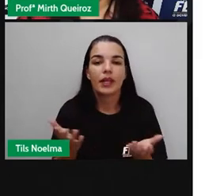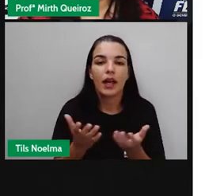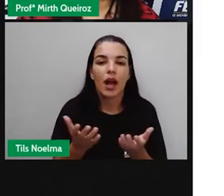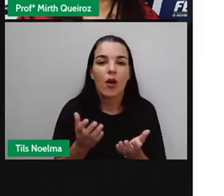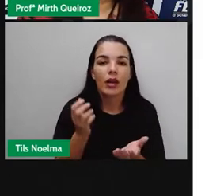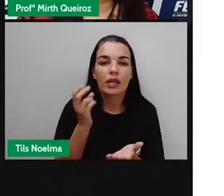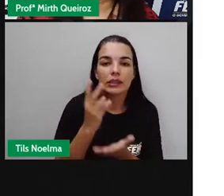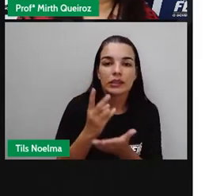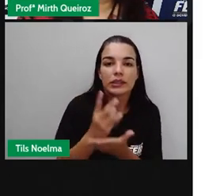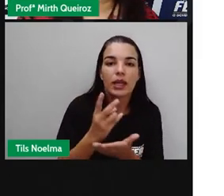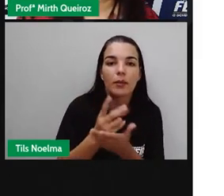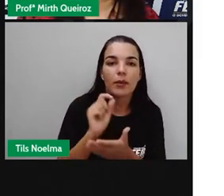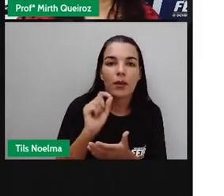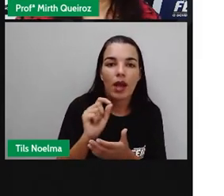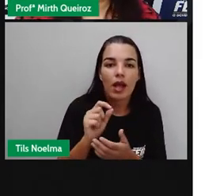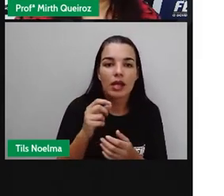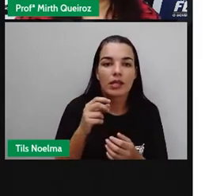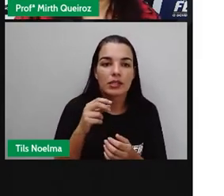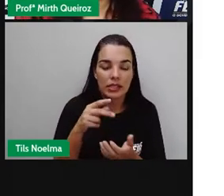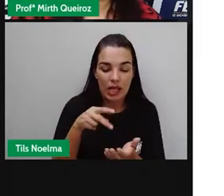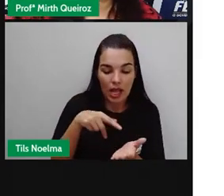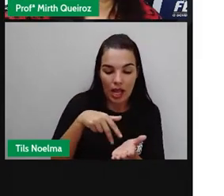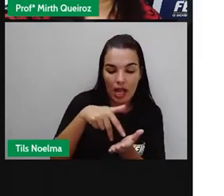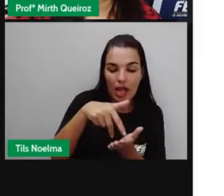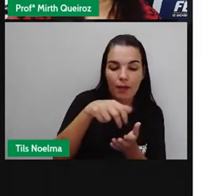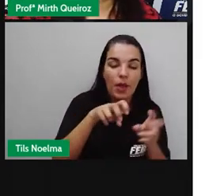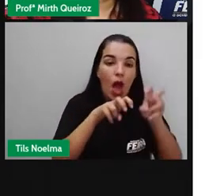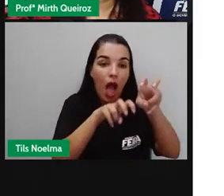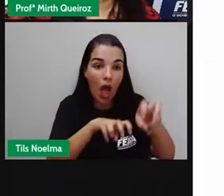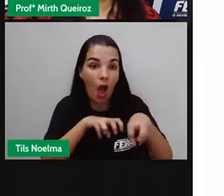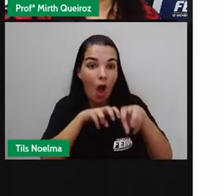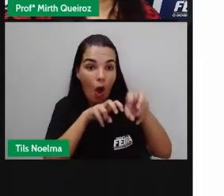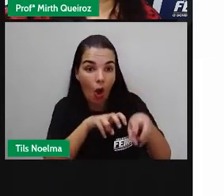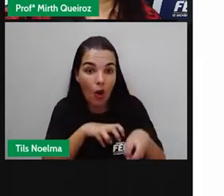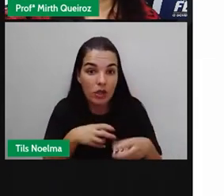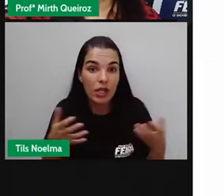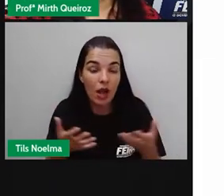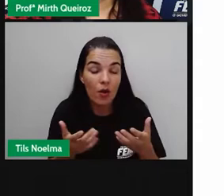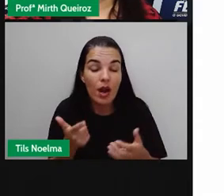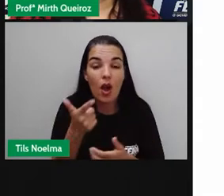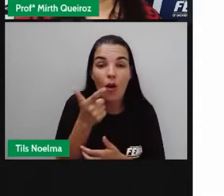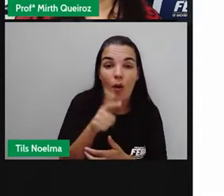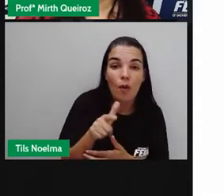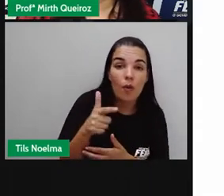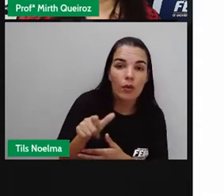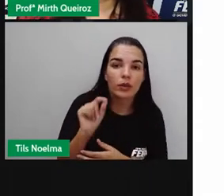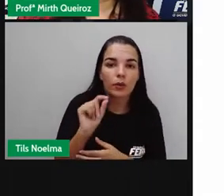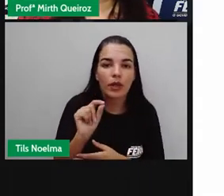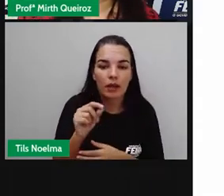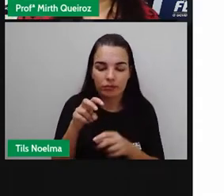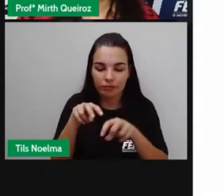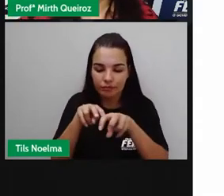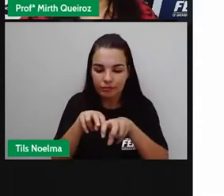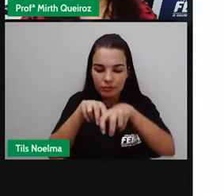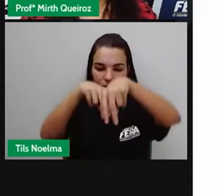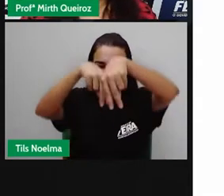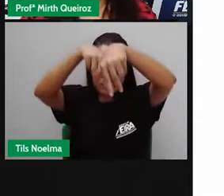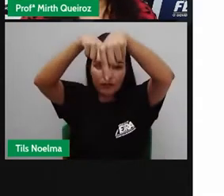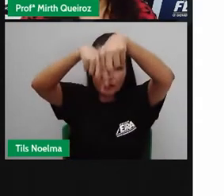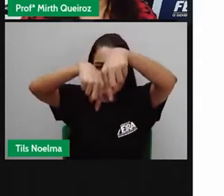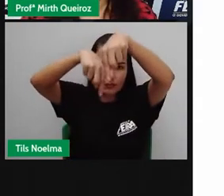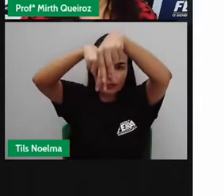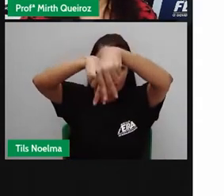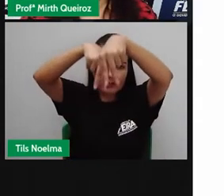né? E já no caminho da roça, que a gente vai fazer um outro passo, um anda atrás do outro com as mãos